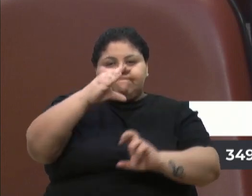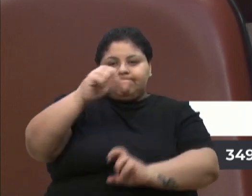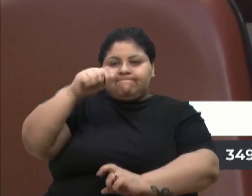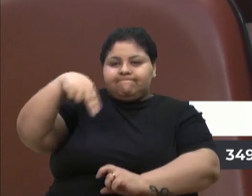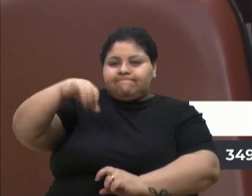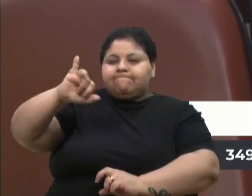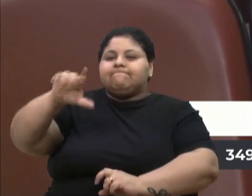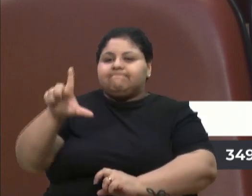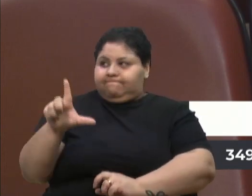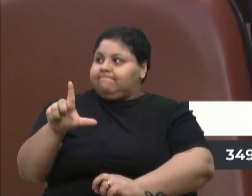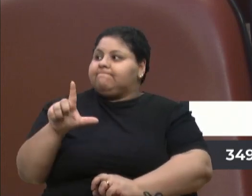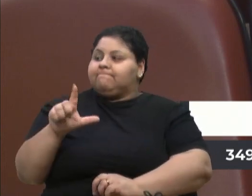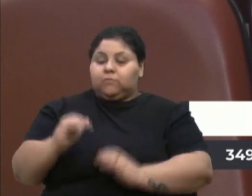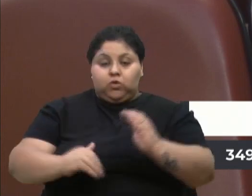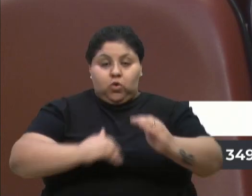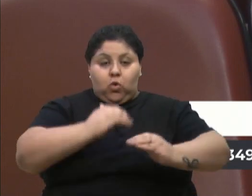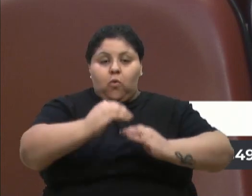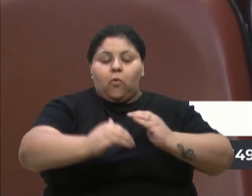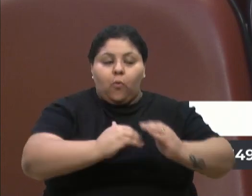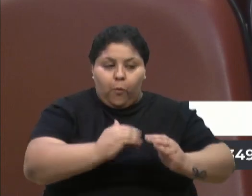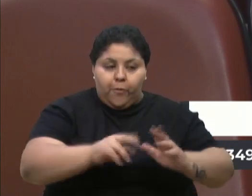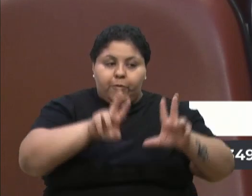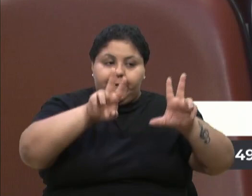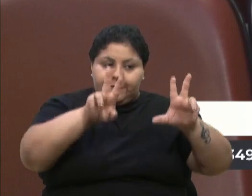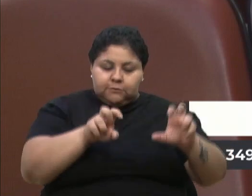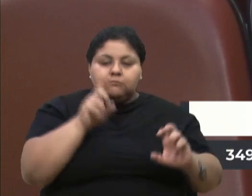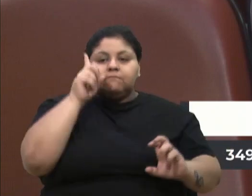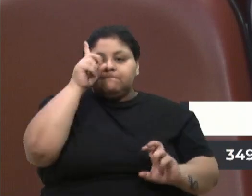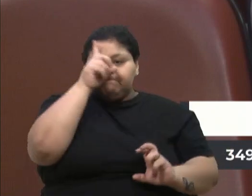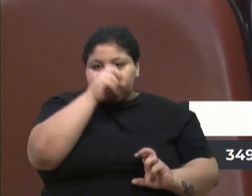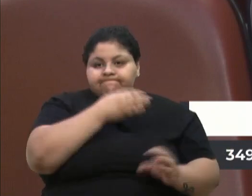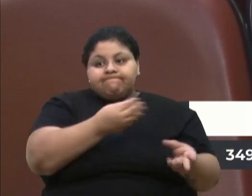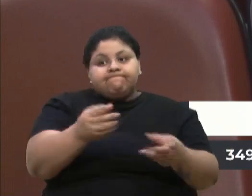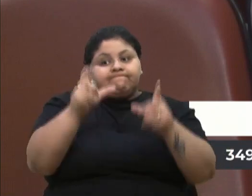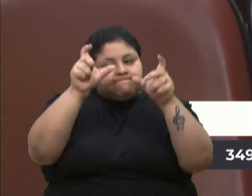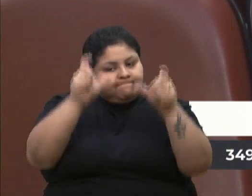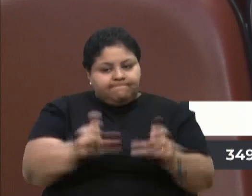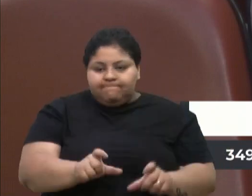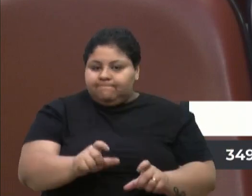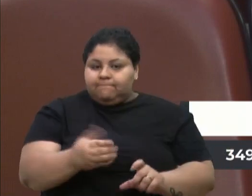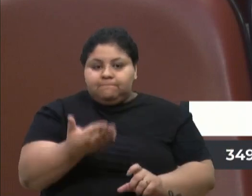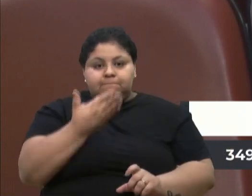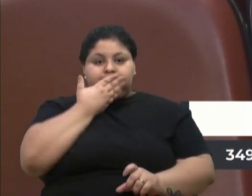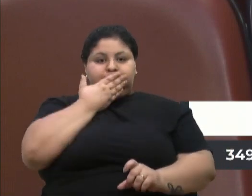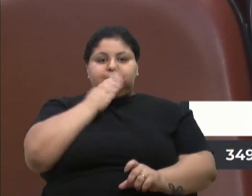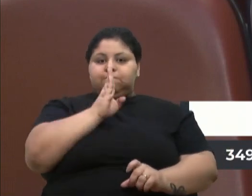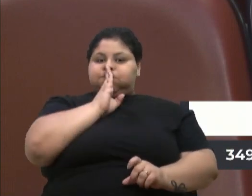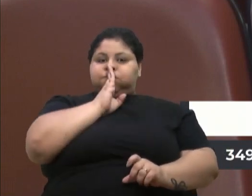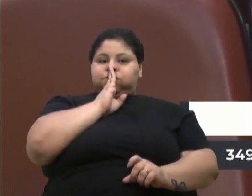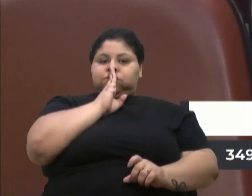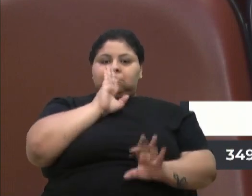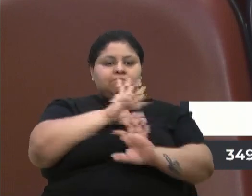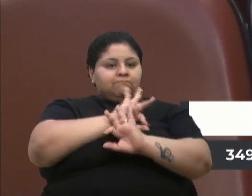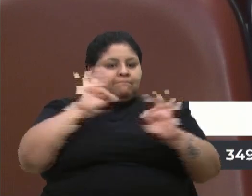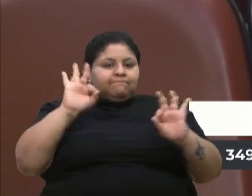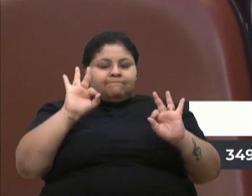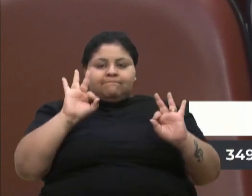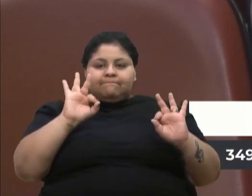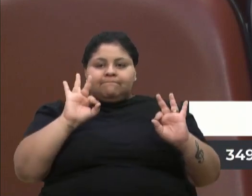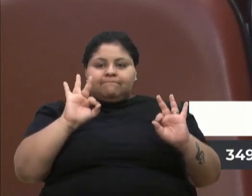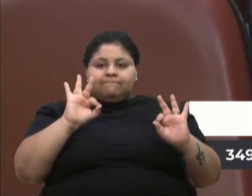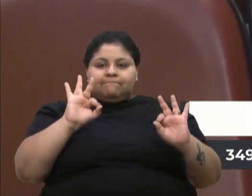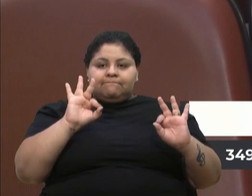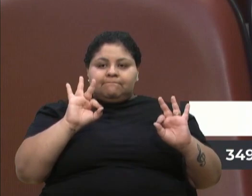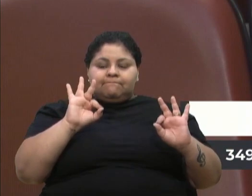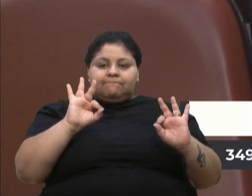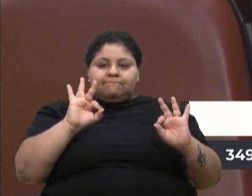Então, quando se trata de assuntos polêmicos, muita gente diz, olha, não fale sobre isso, não venha aqui, não trate desse